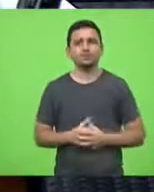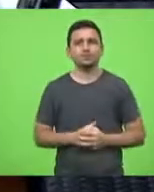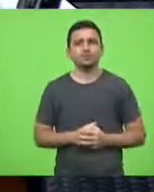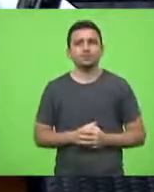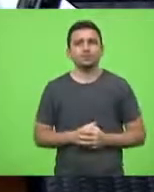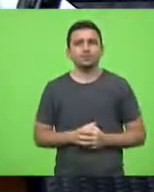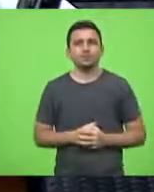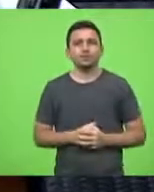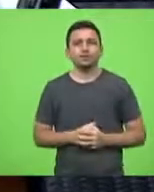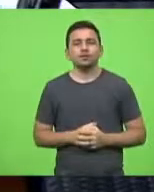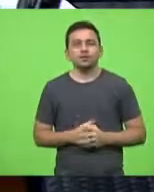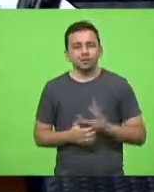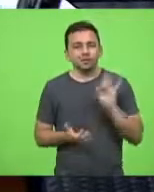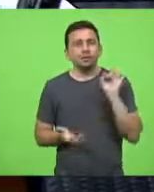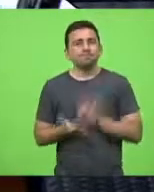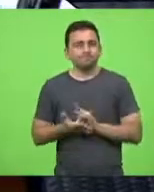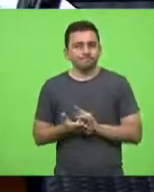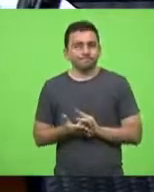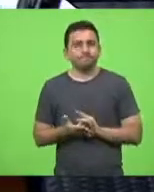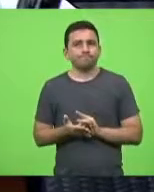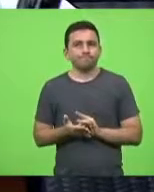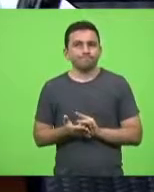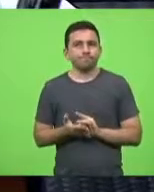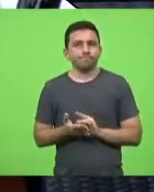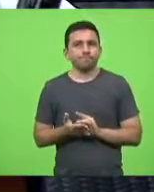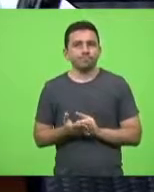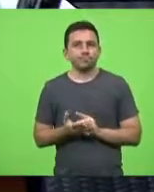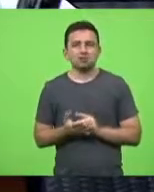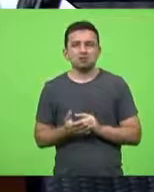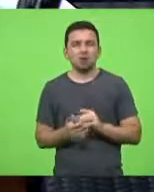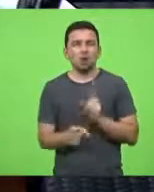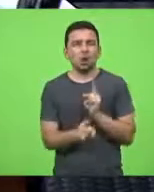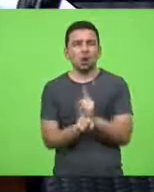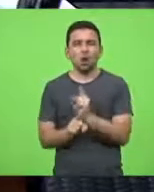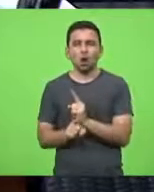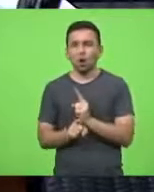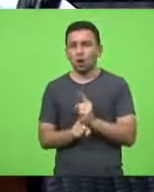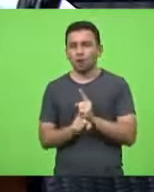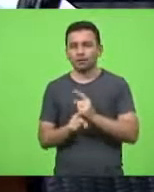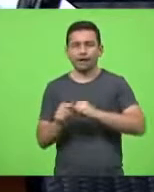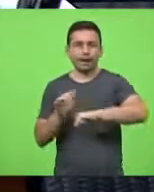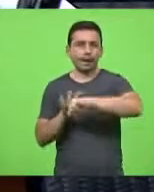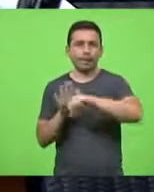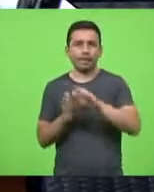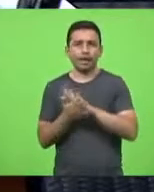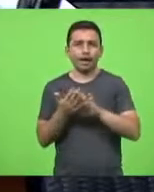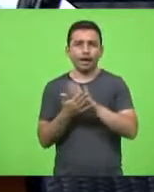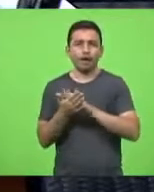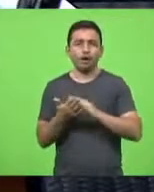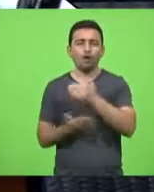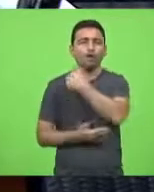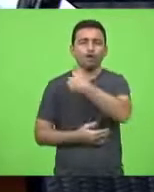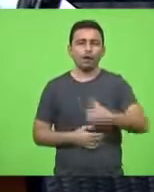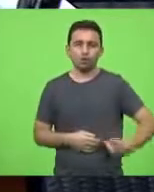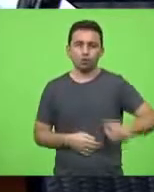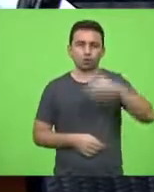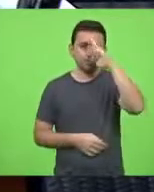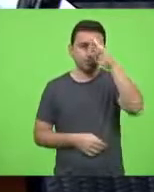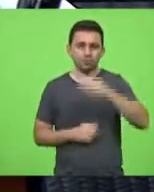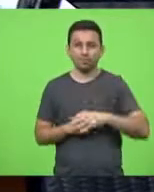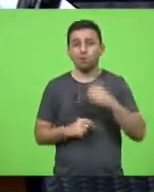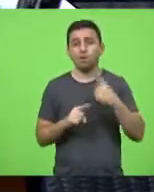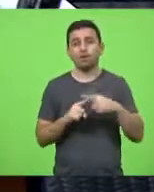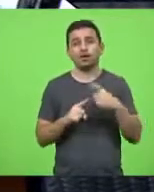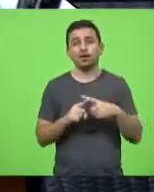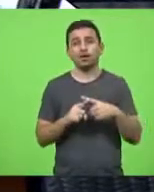É evidente, senhores deputados, que ninguém encontrou crime do governador Carlos Moisés, até porque,